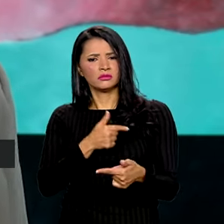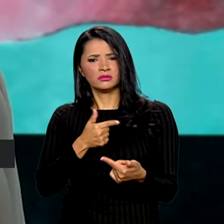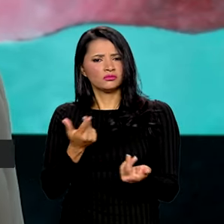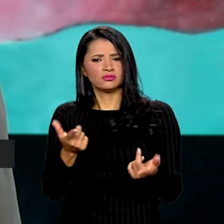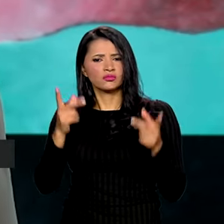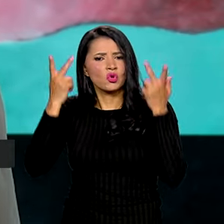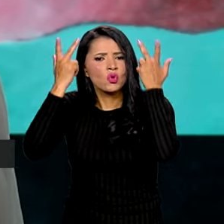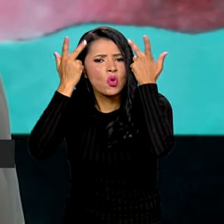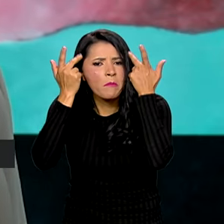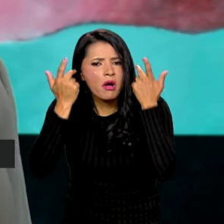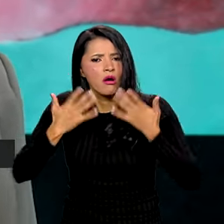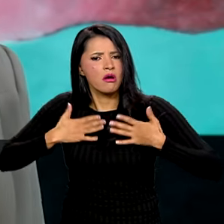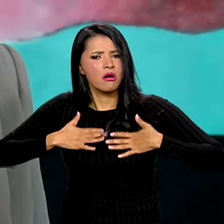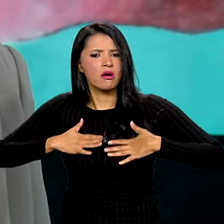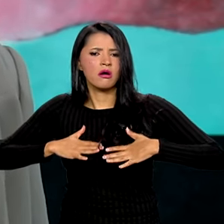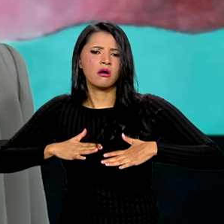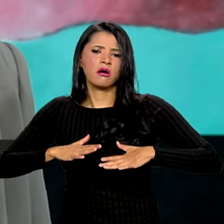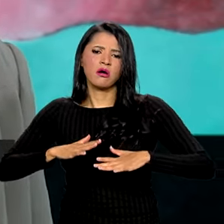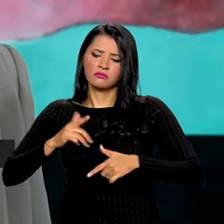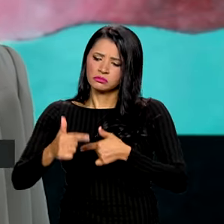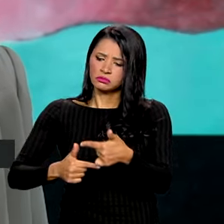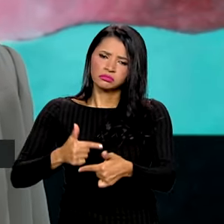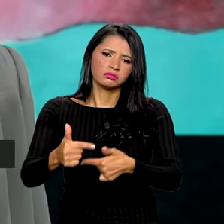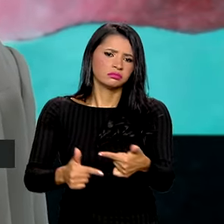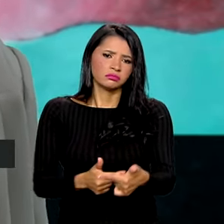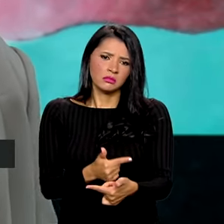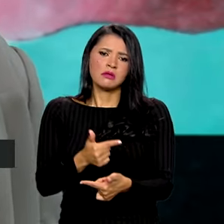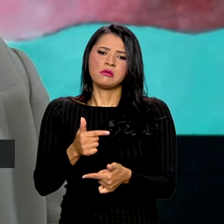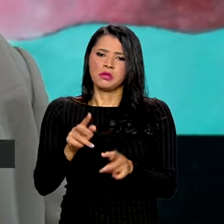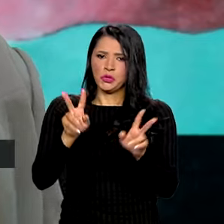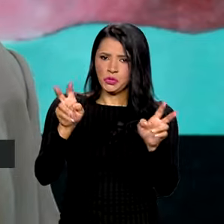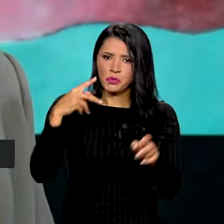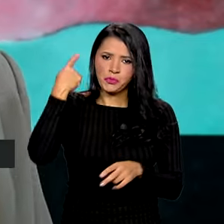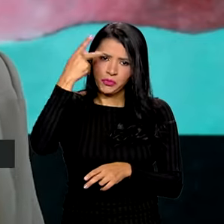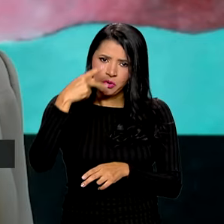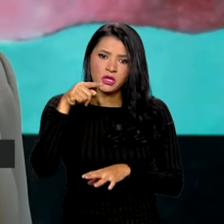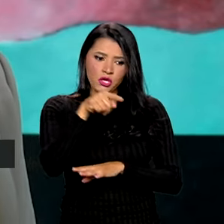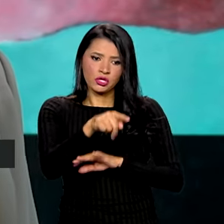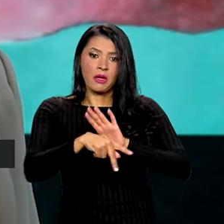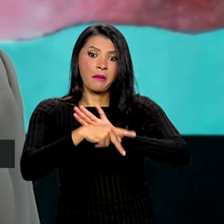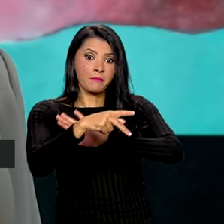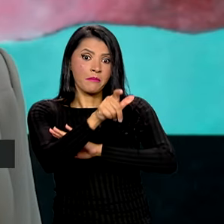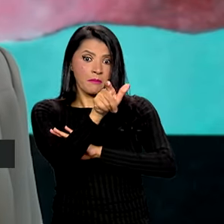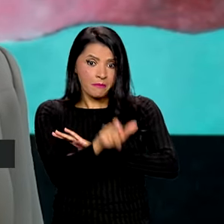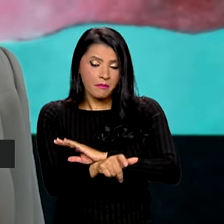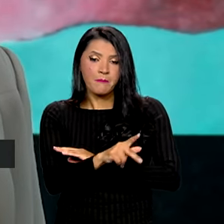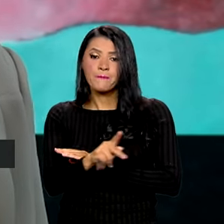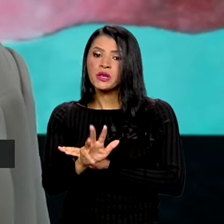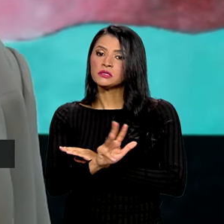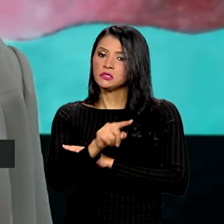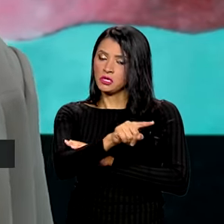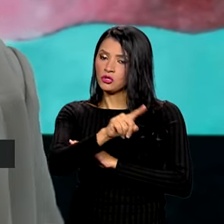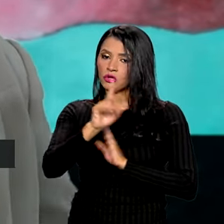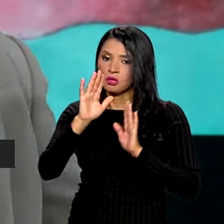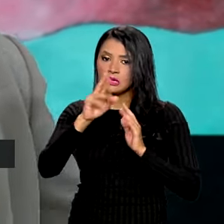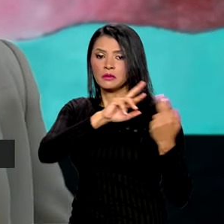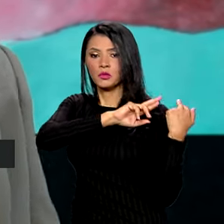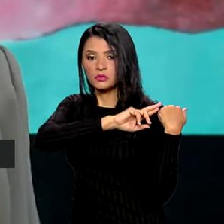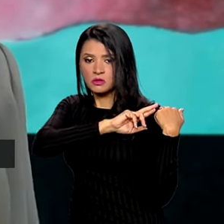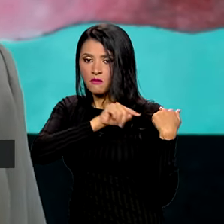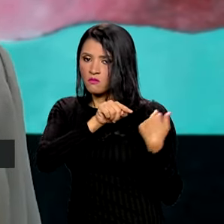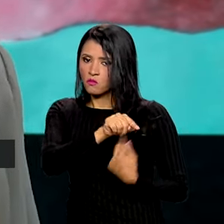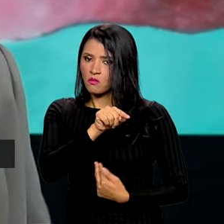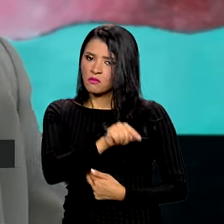tranquilamente. Estamos tocando a questão da política, é o presidente, né, que tá cuidando. Em nenhum